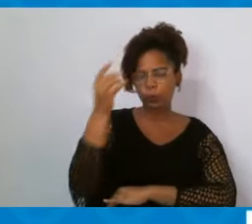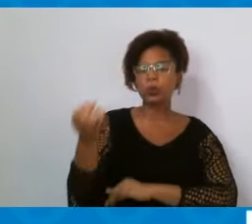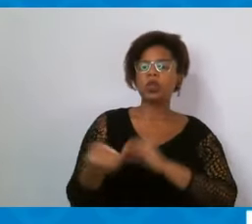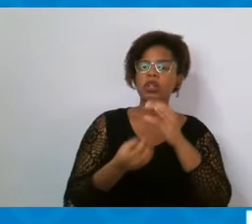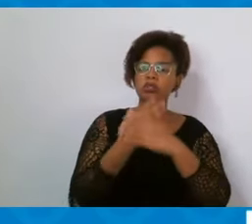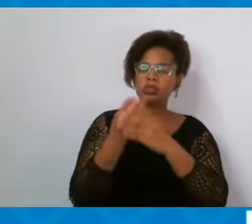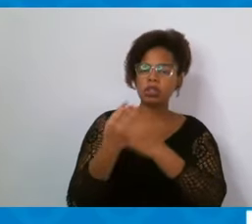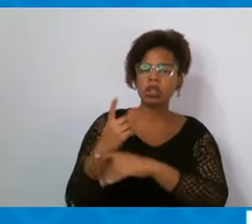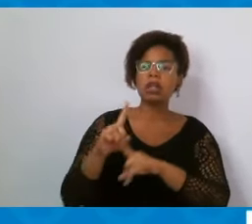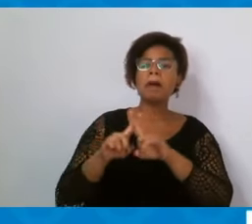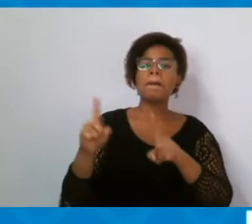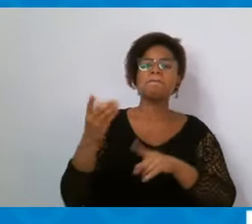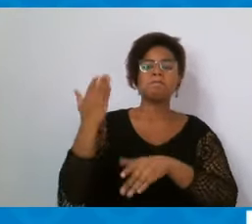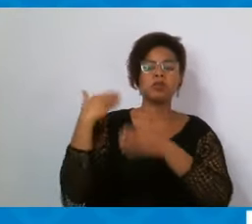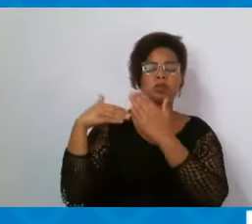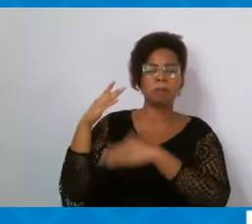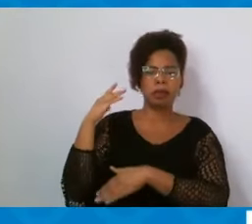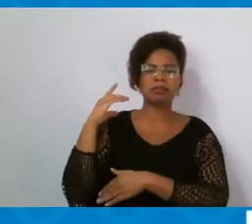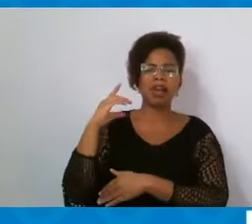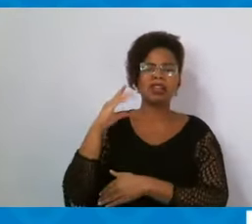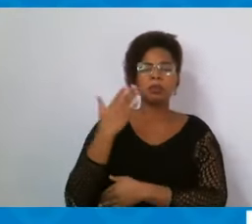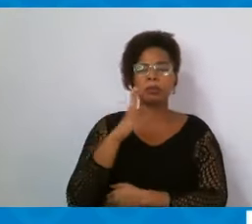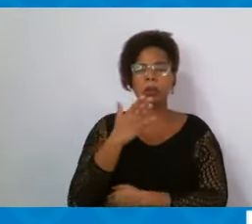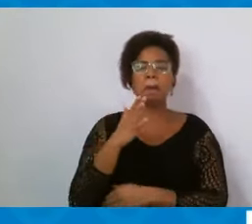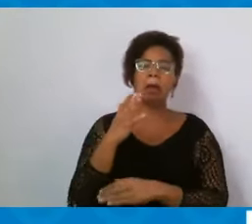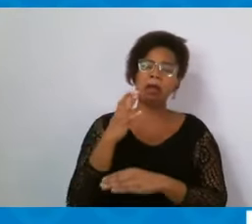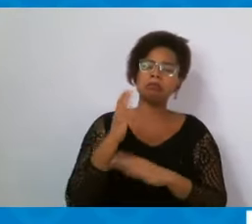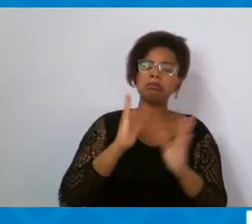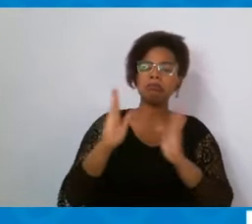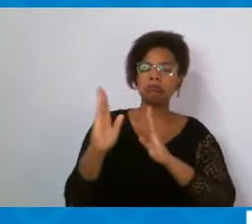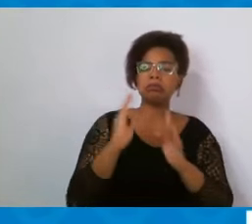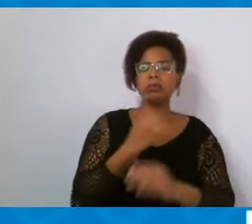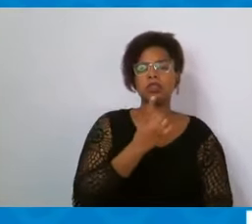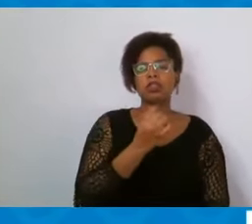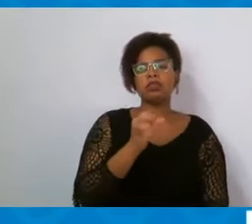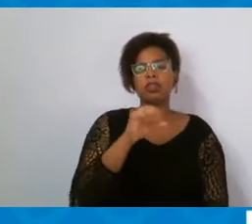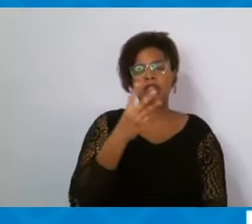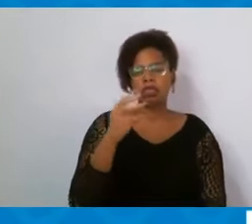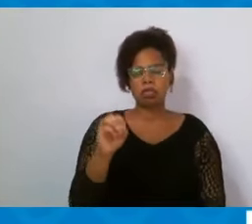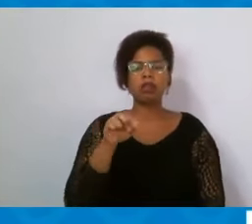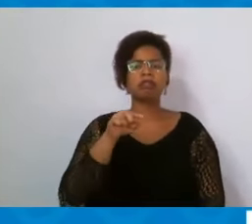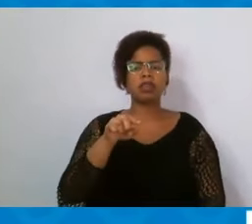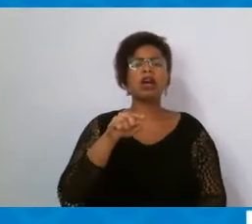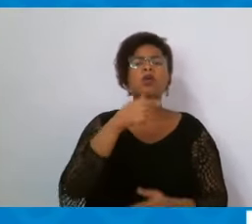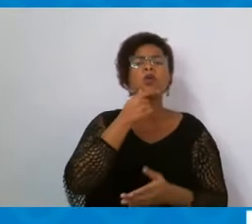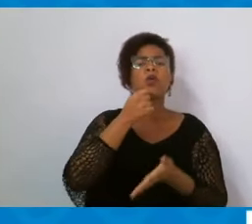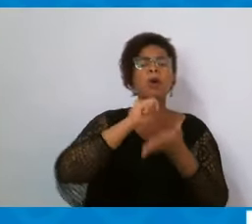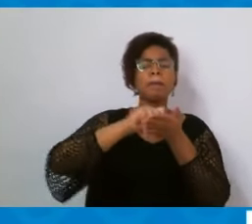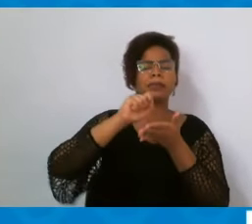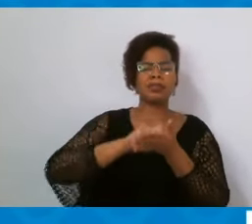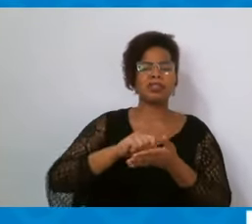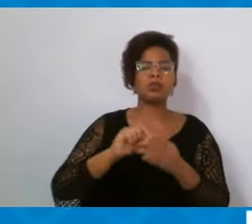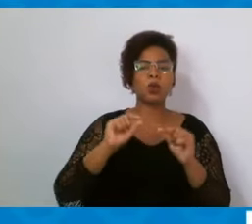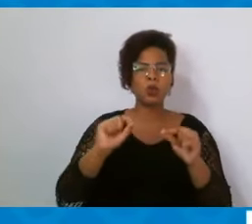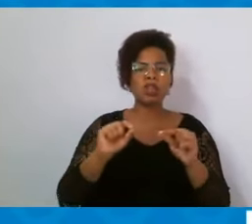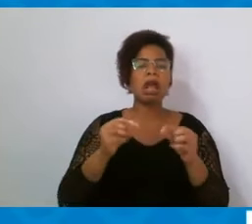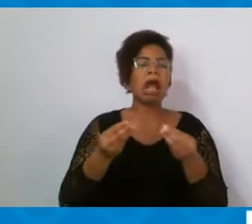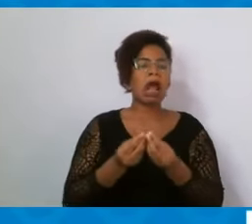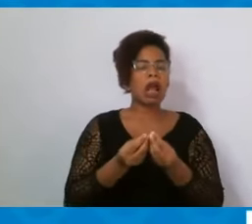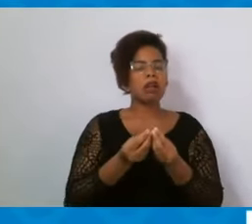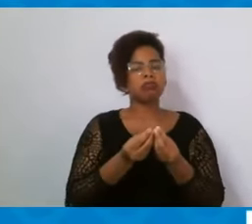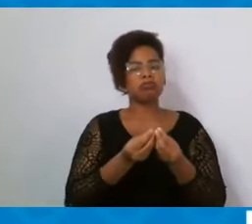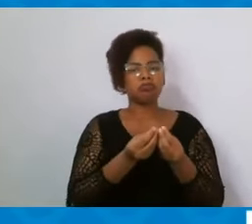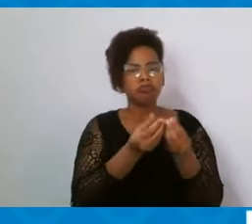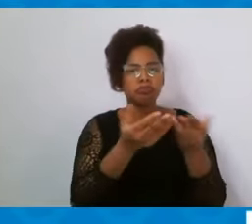Dewey falava que não dê ao estudante algo para pensar, ou algo para aprender. Você dá algo para